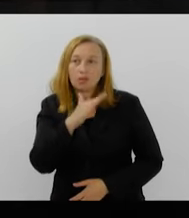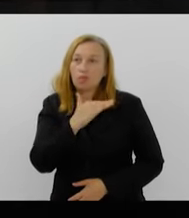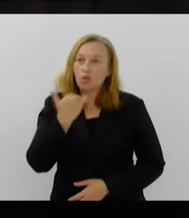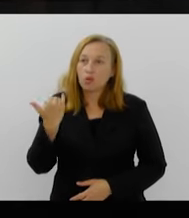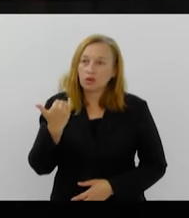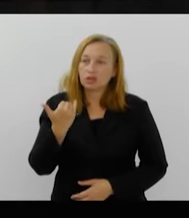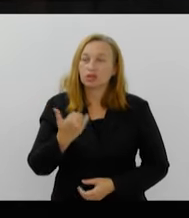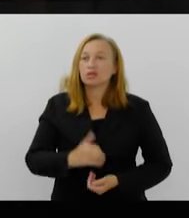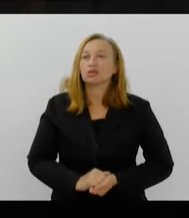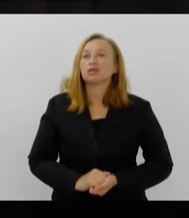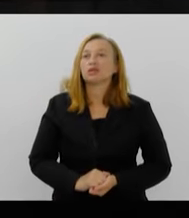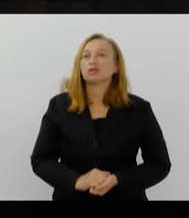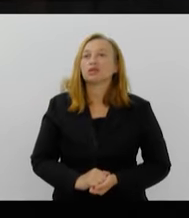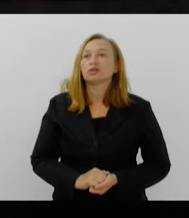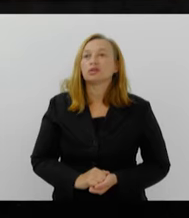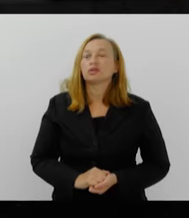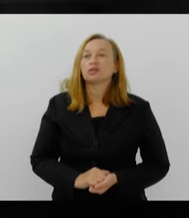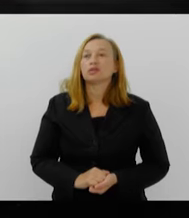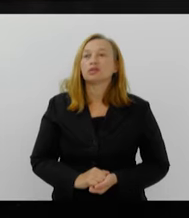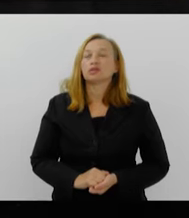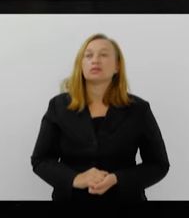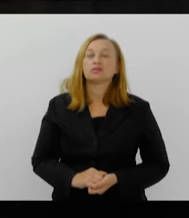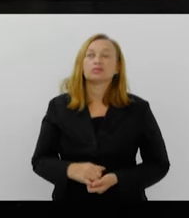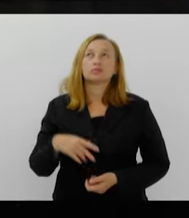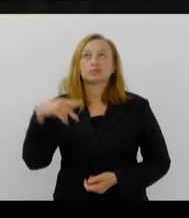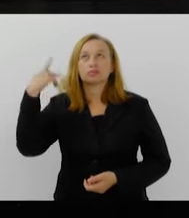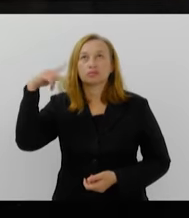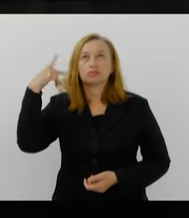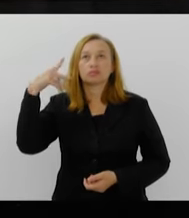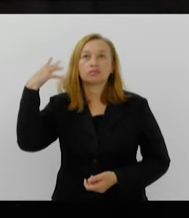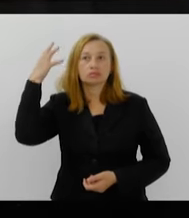assassinato da vereadora Marielle,